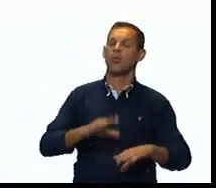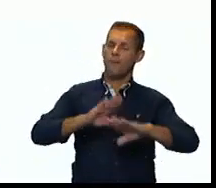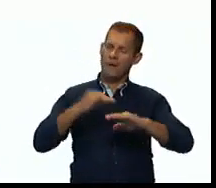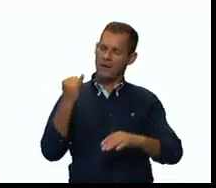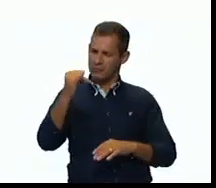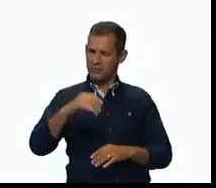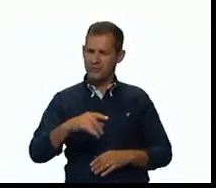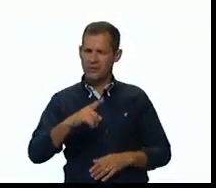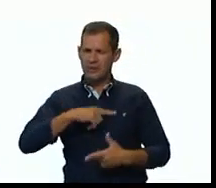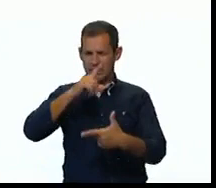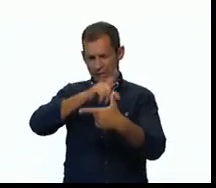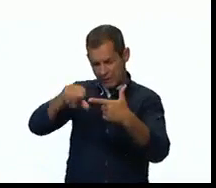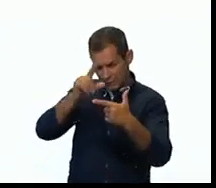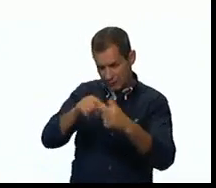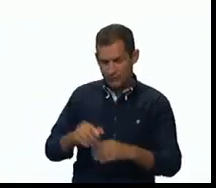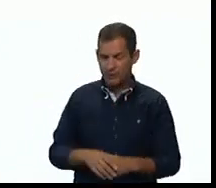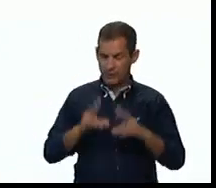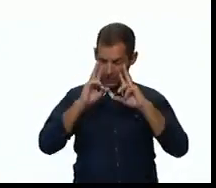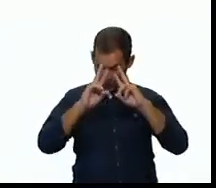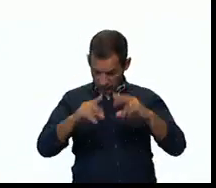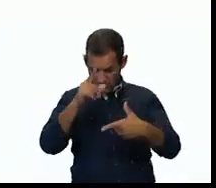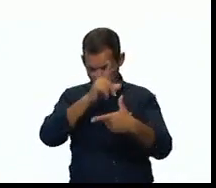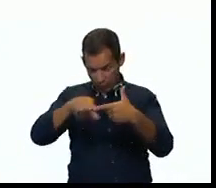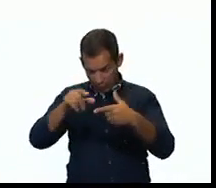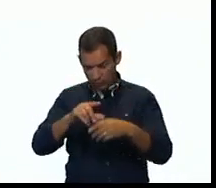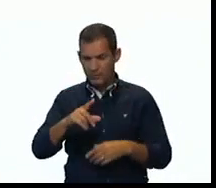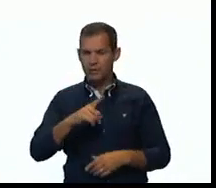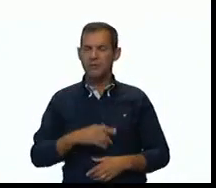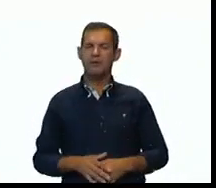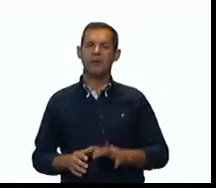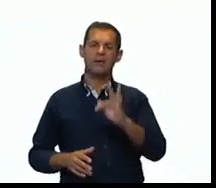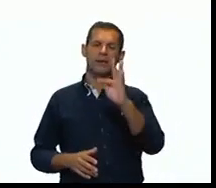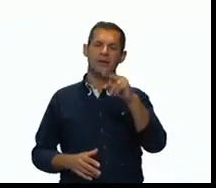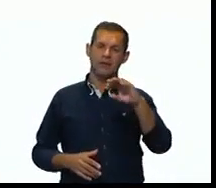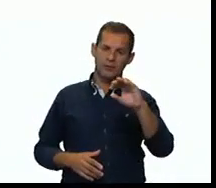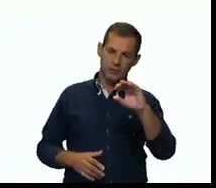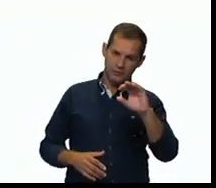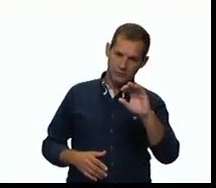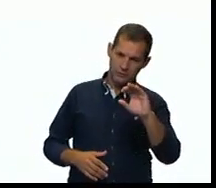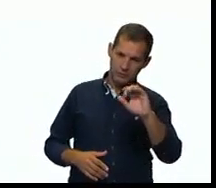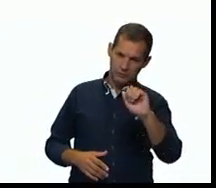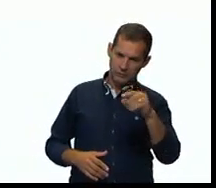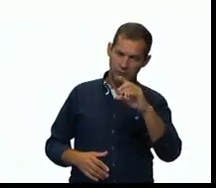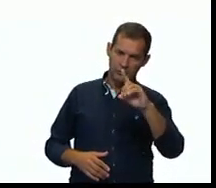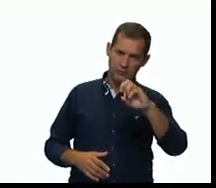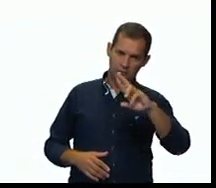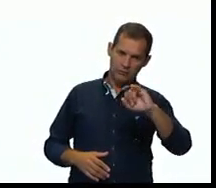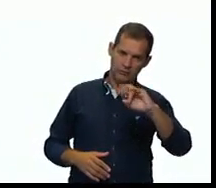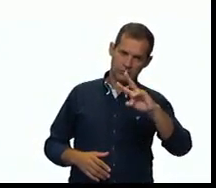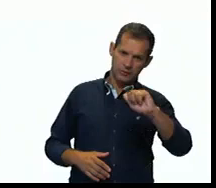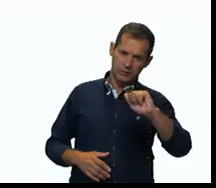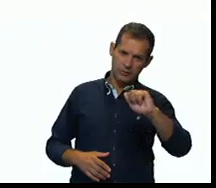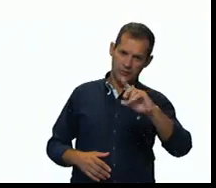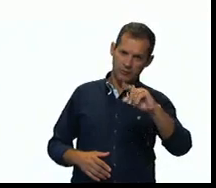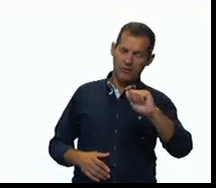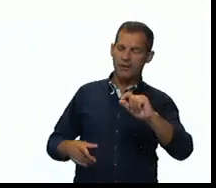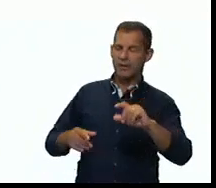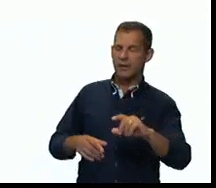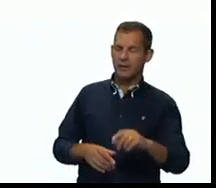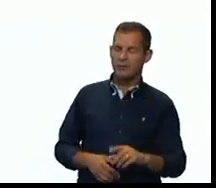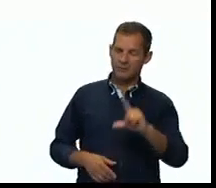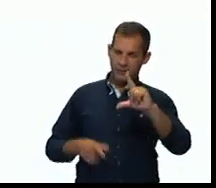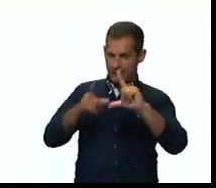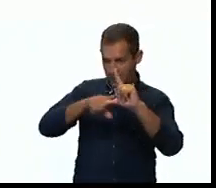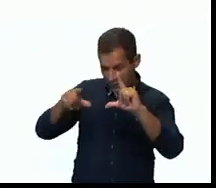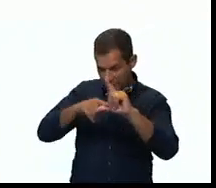mais importantes nesse problema? Olhe, o problema nos deu a função derivada, ou seja, L' de t é igual